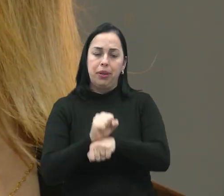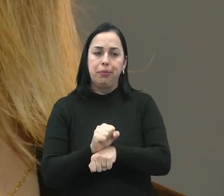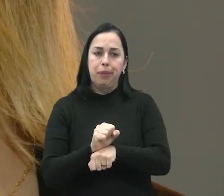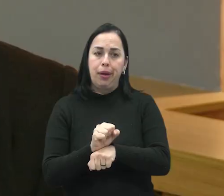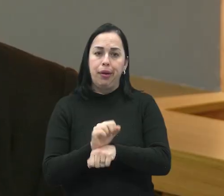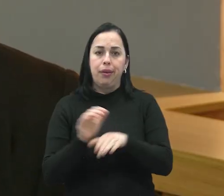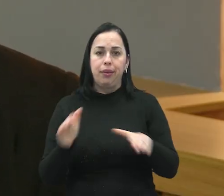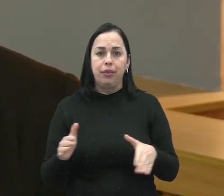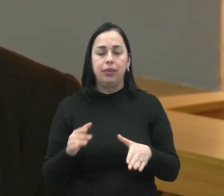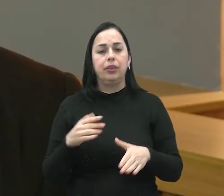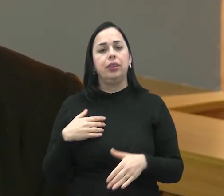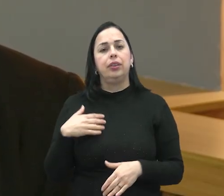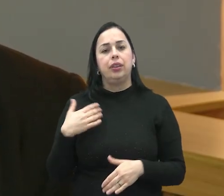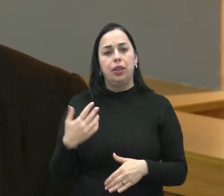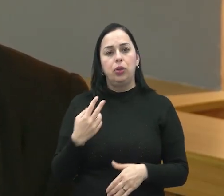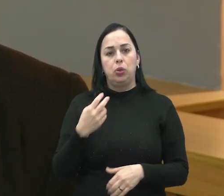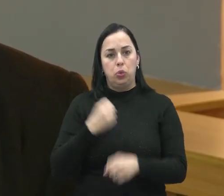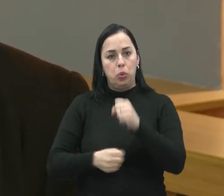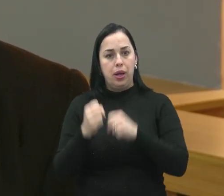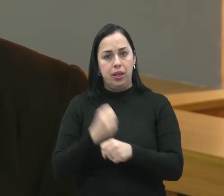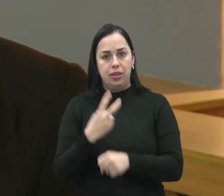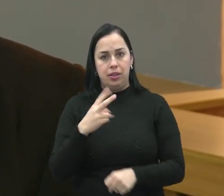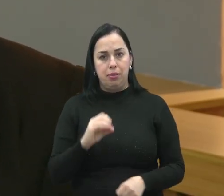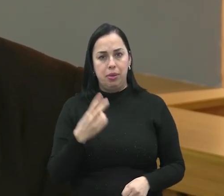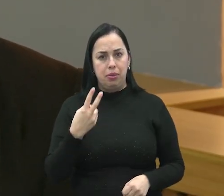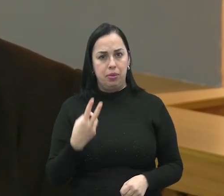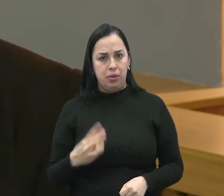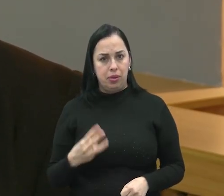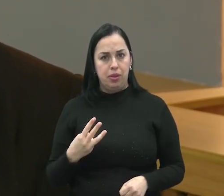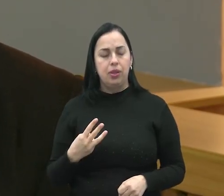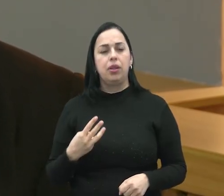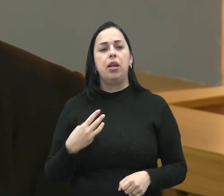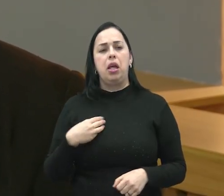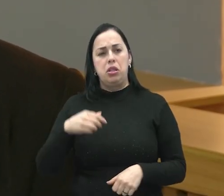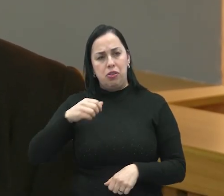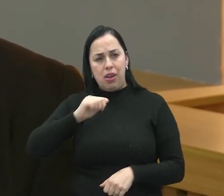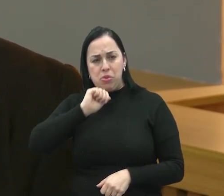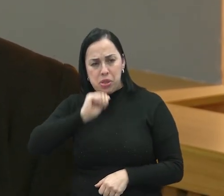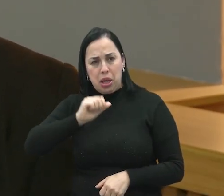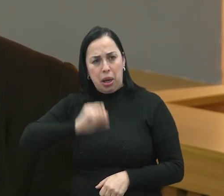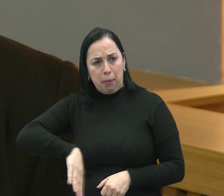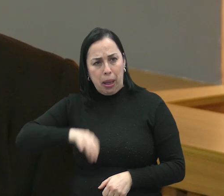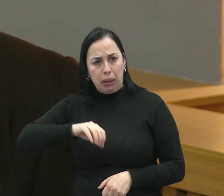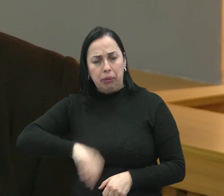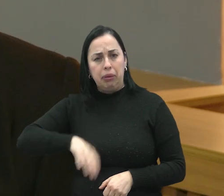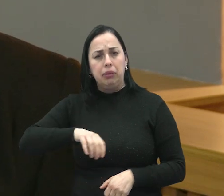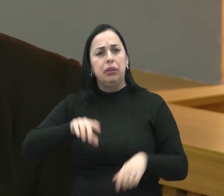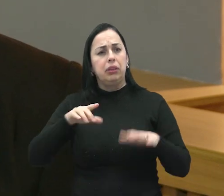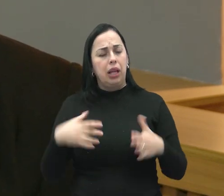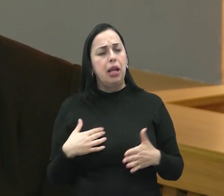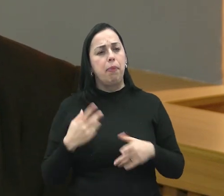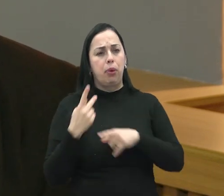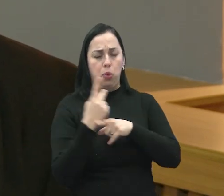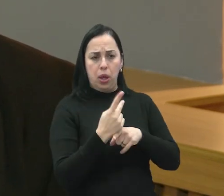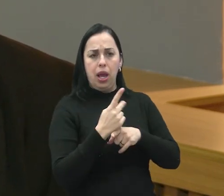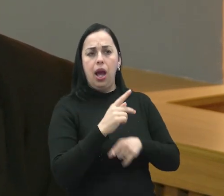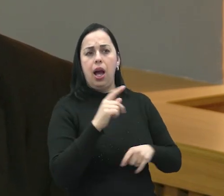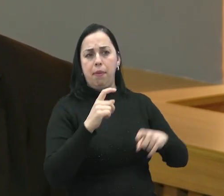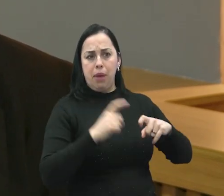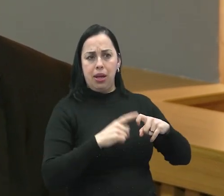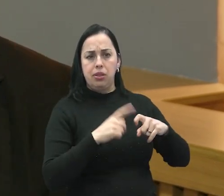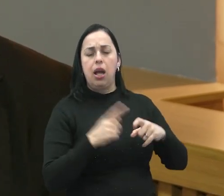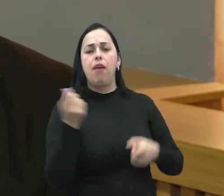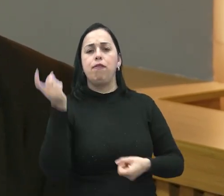o exame. Em 2023 eu tive um pequeno sangramento, eu procurei de novo a doutora Rafaela e aí a gente retomou